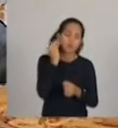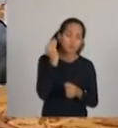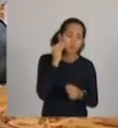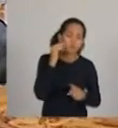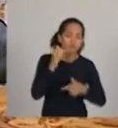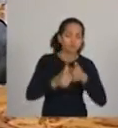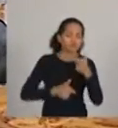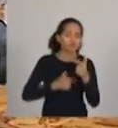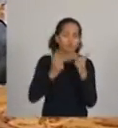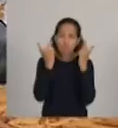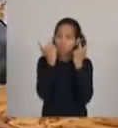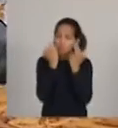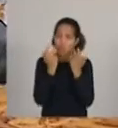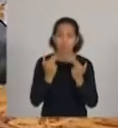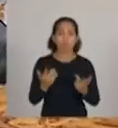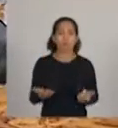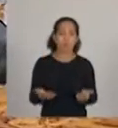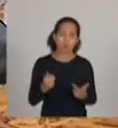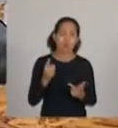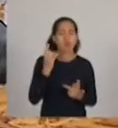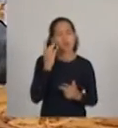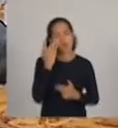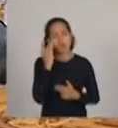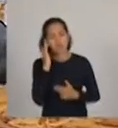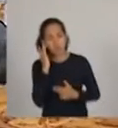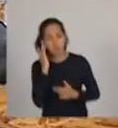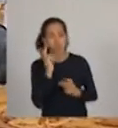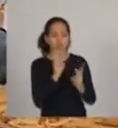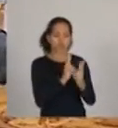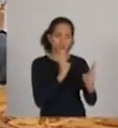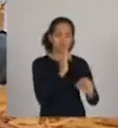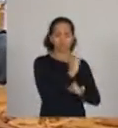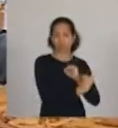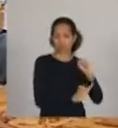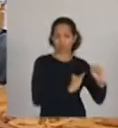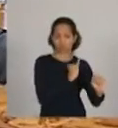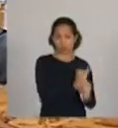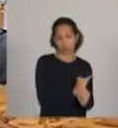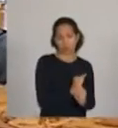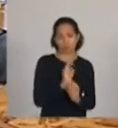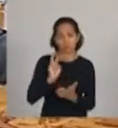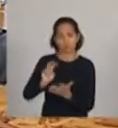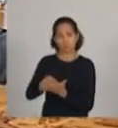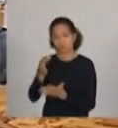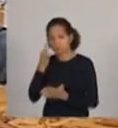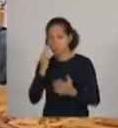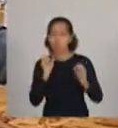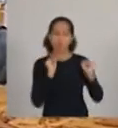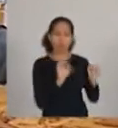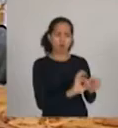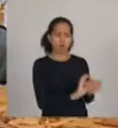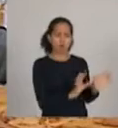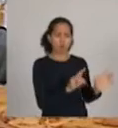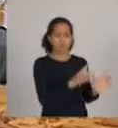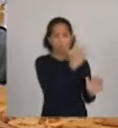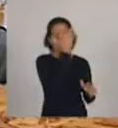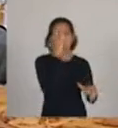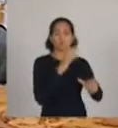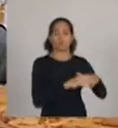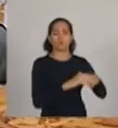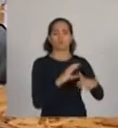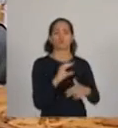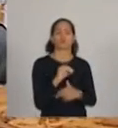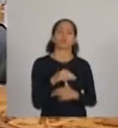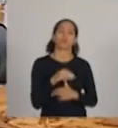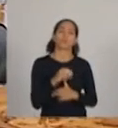normais. Acho que a sessão híbrida, ela pode ser híbrida, para aquele que tem comorbidade, aquele